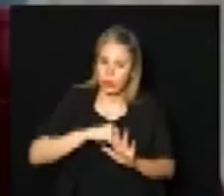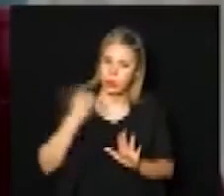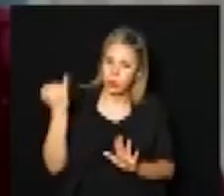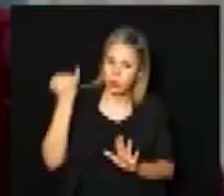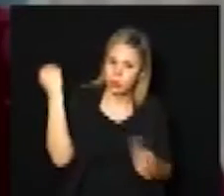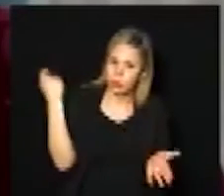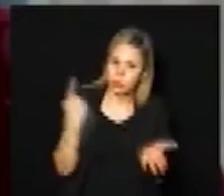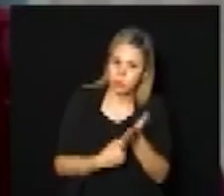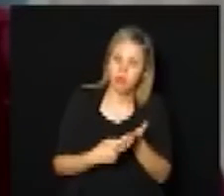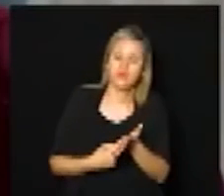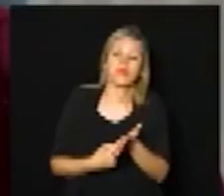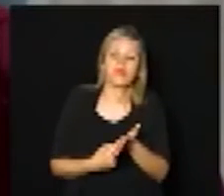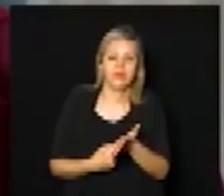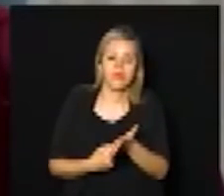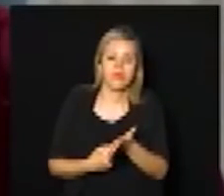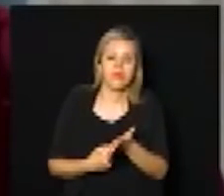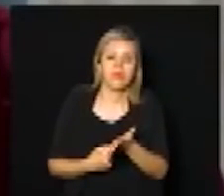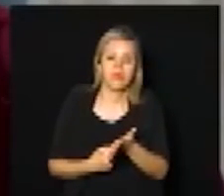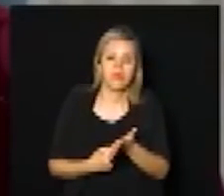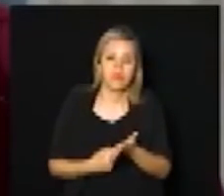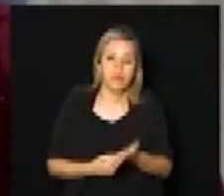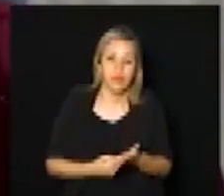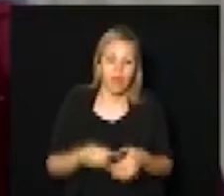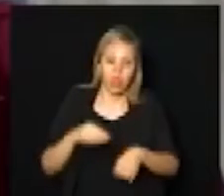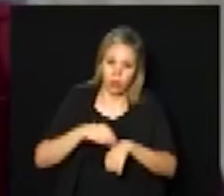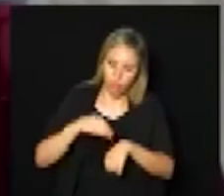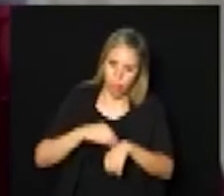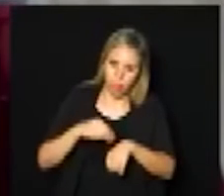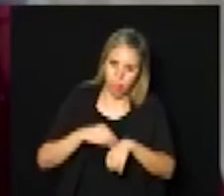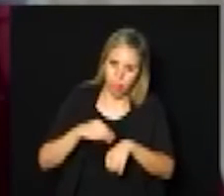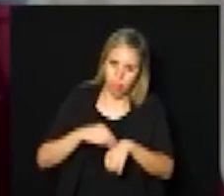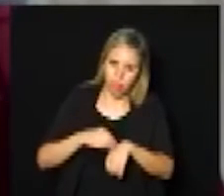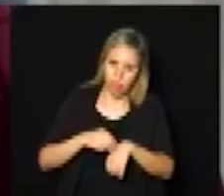importante, e não só enquanto membro suplente dessa